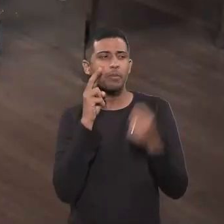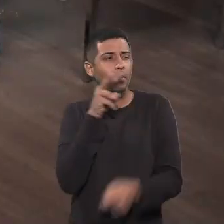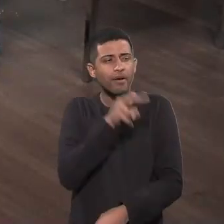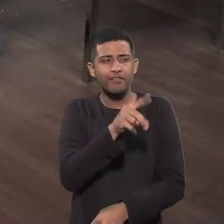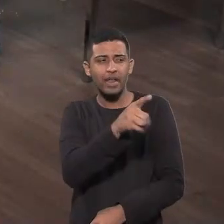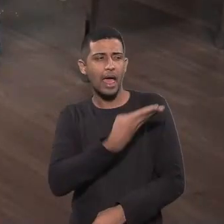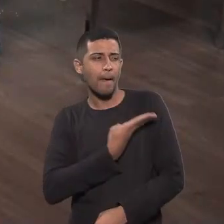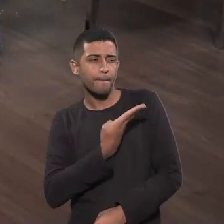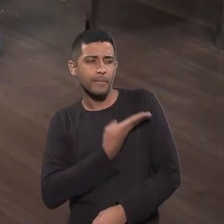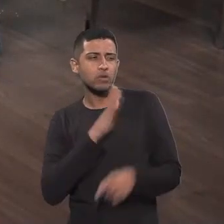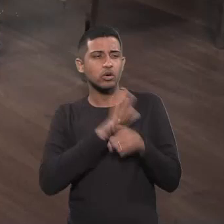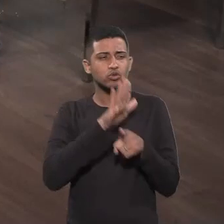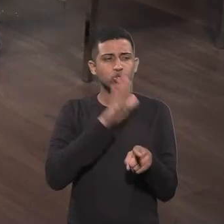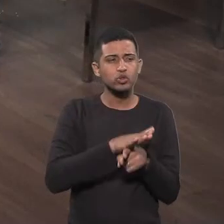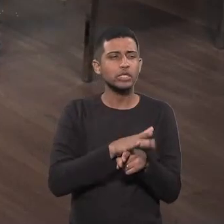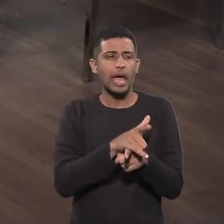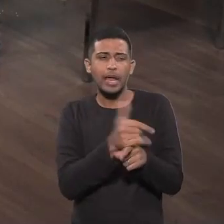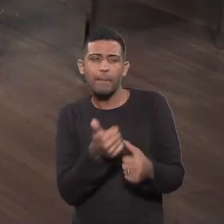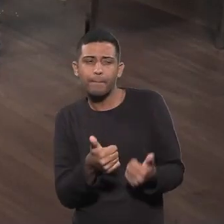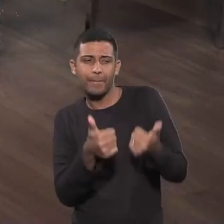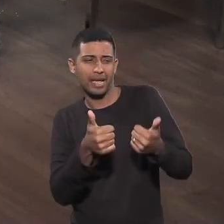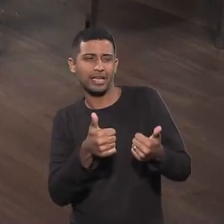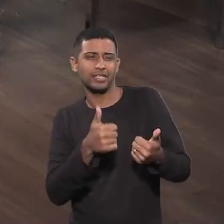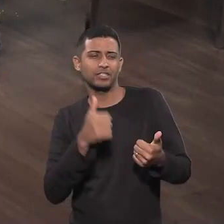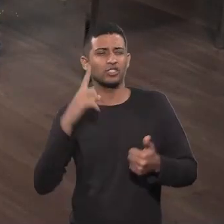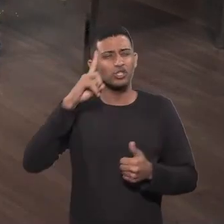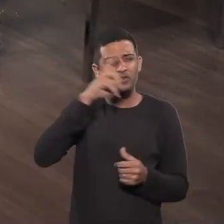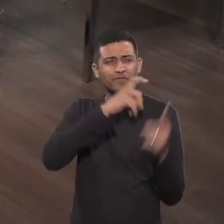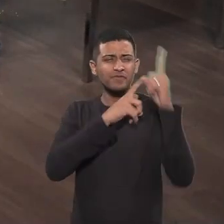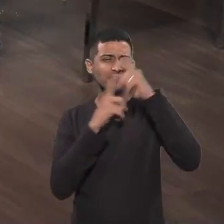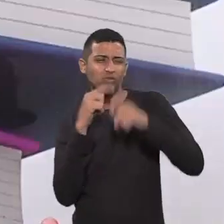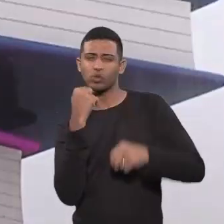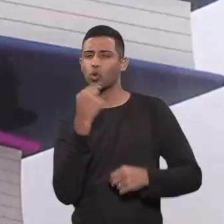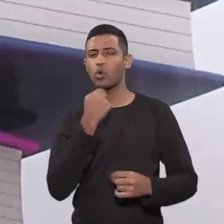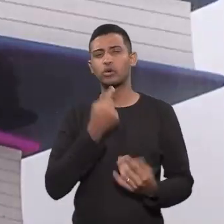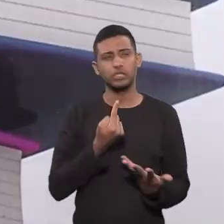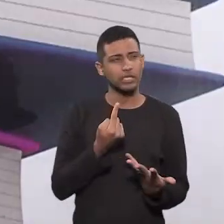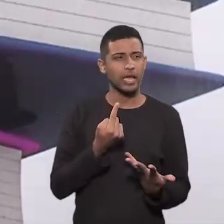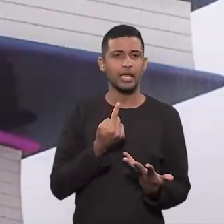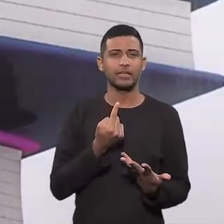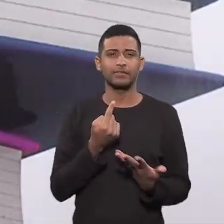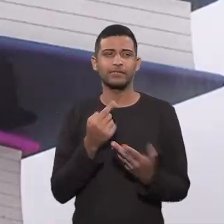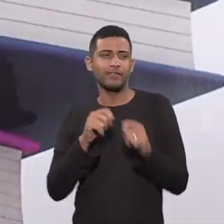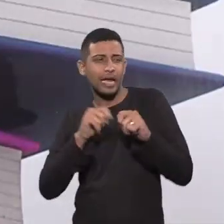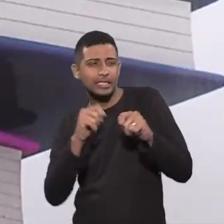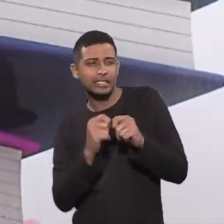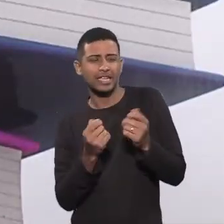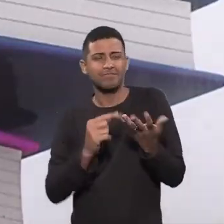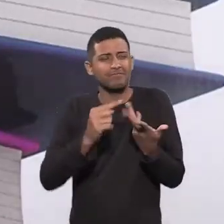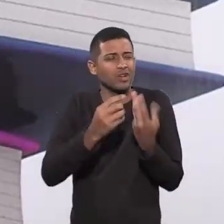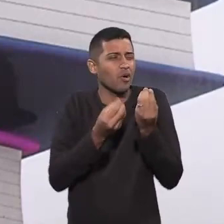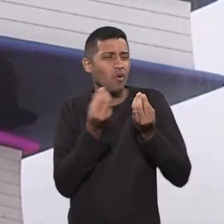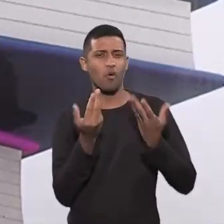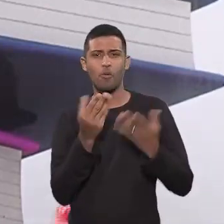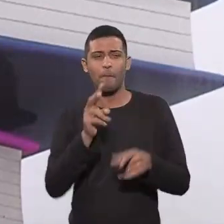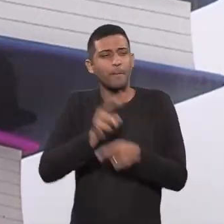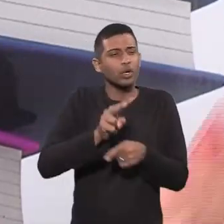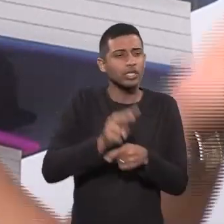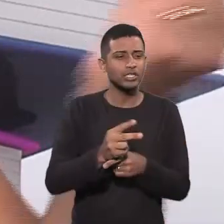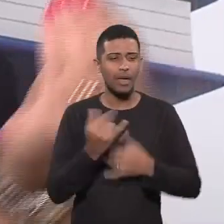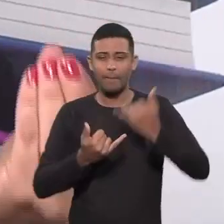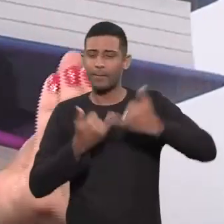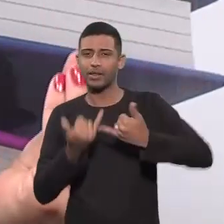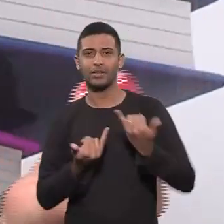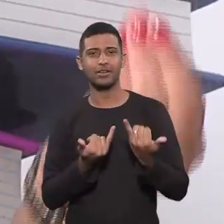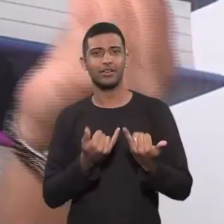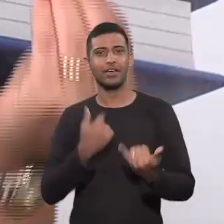crianças tinham para poder ajudar aquele amiguinho que já tinha certas dificuldades para algumas coisas e como eles protegem e brincam,